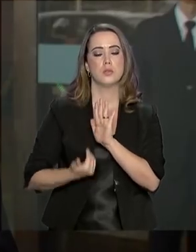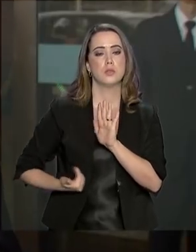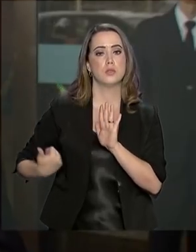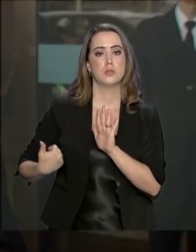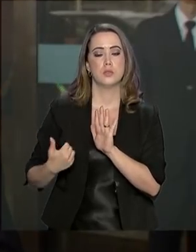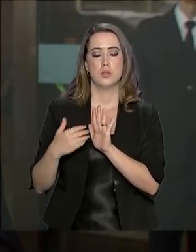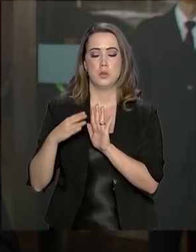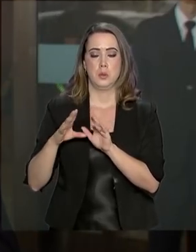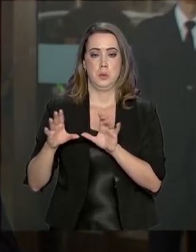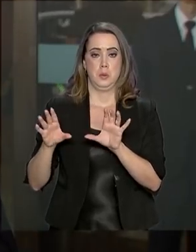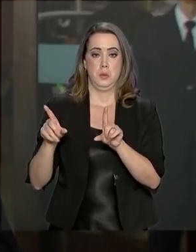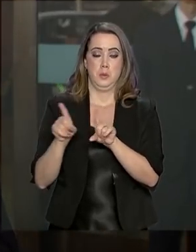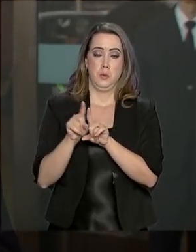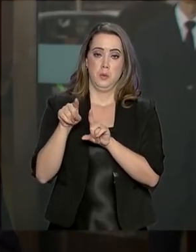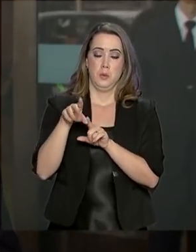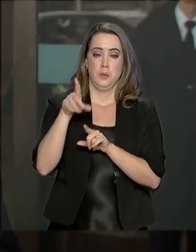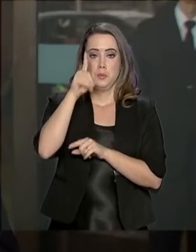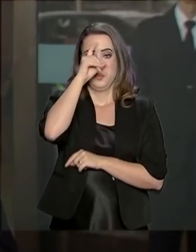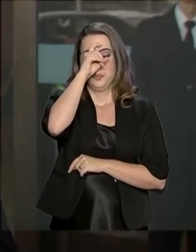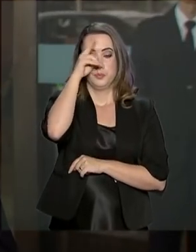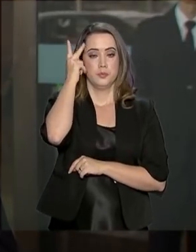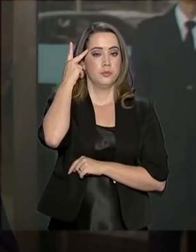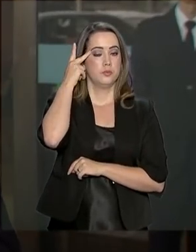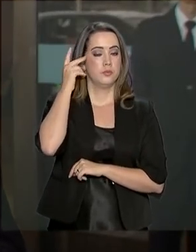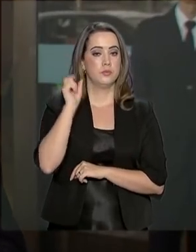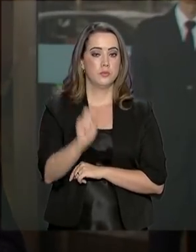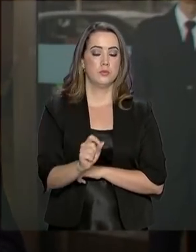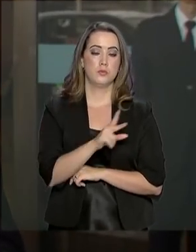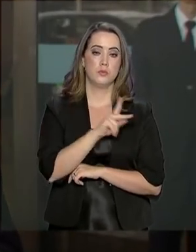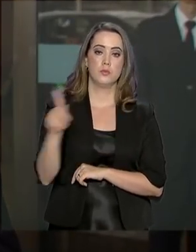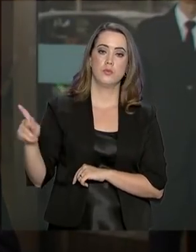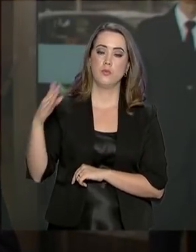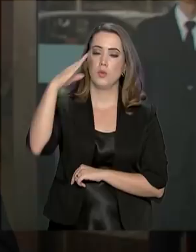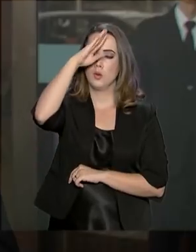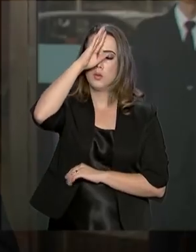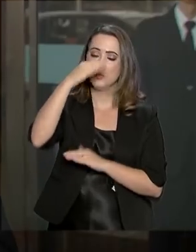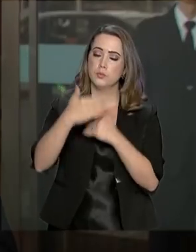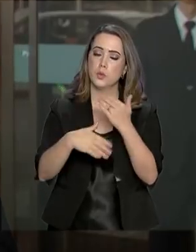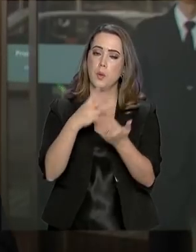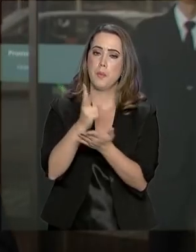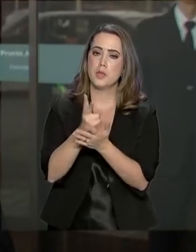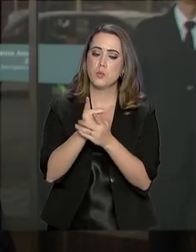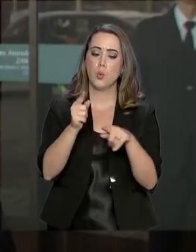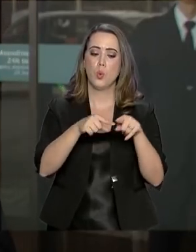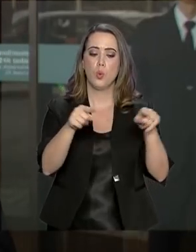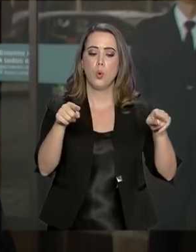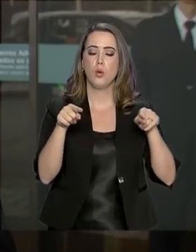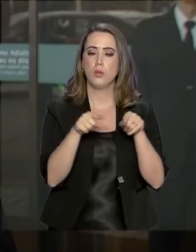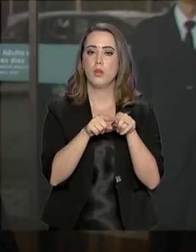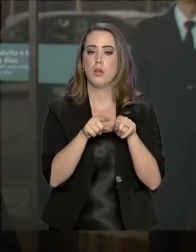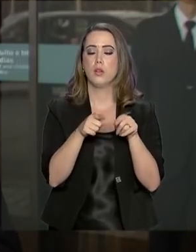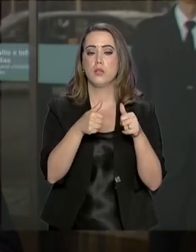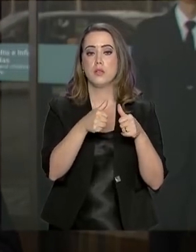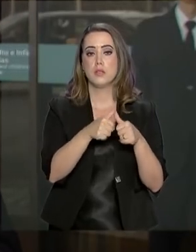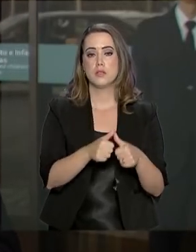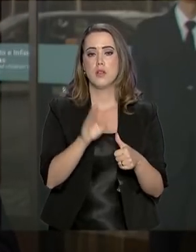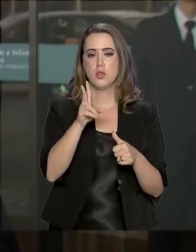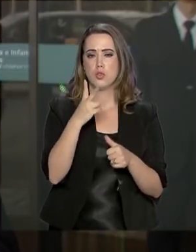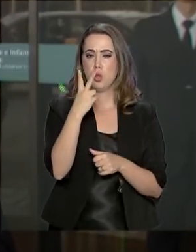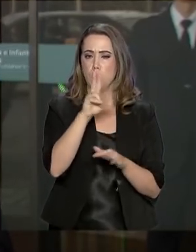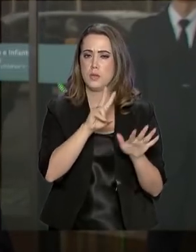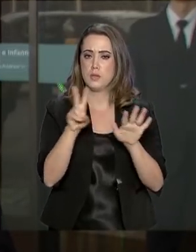colostomia no Hospital Albert Einstein em São Paulo o presidente segue no mesmo quarto em que está internado há duas